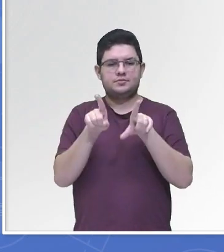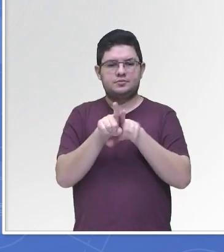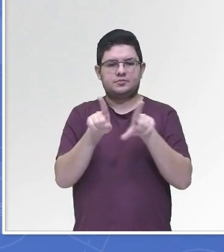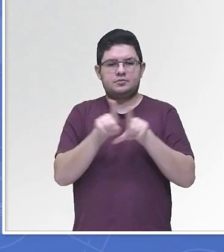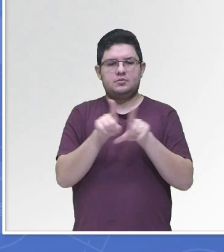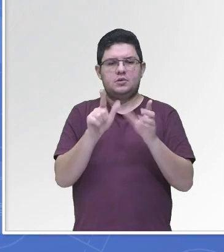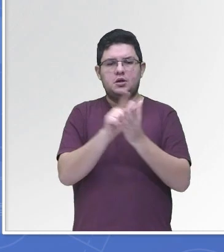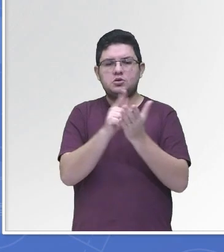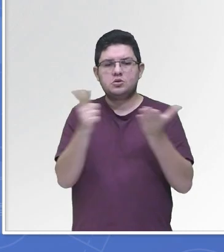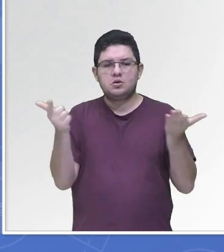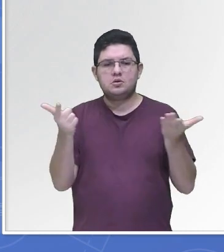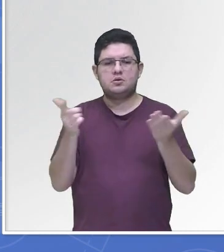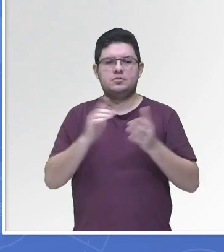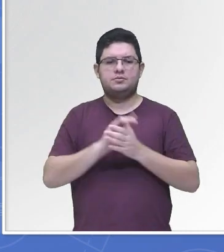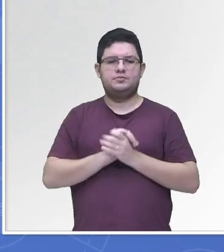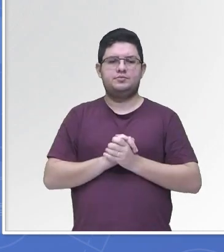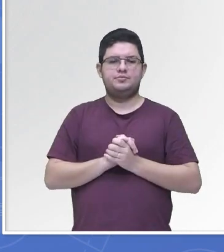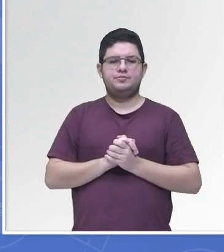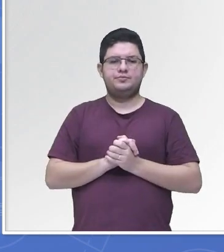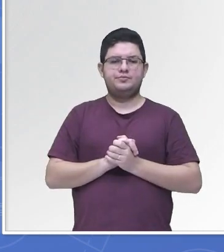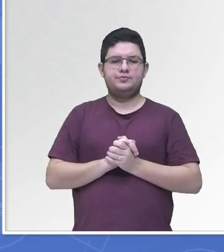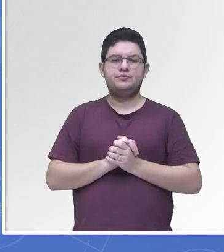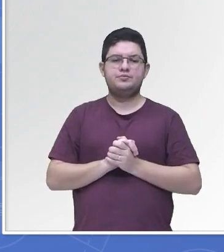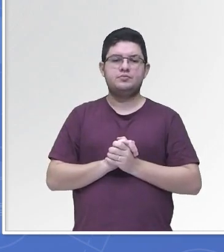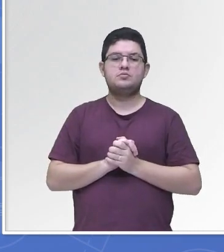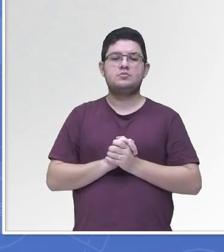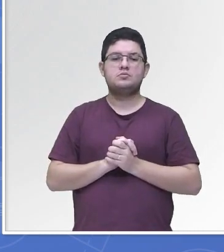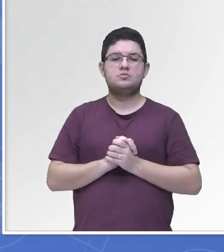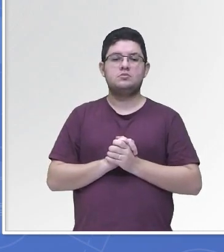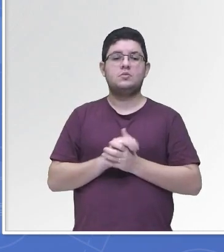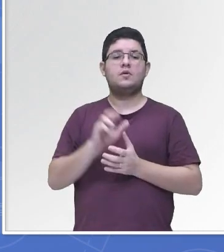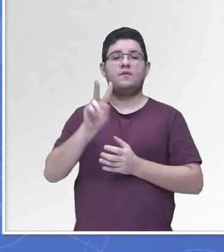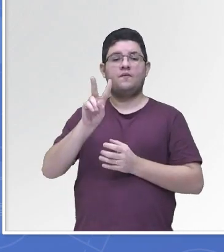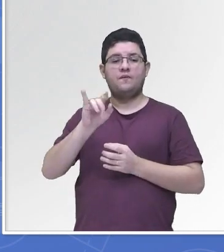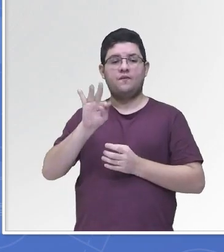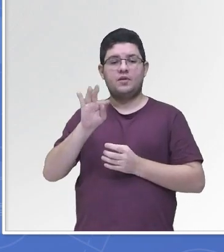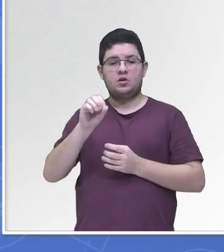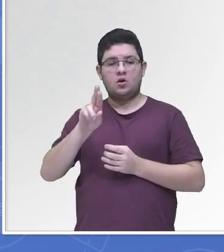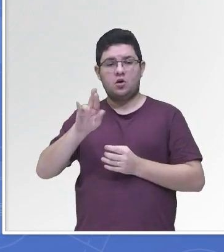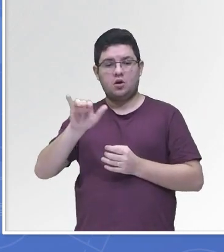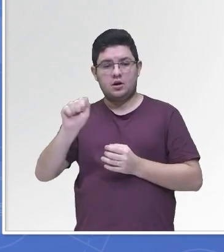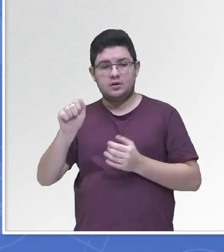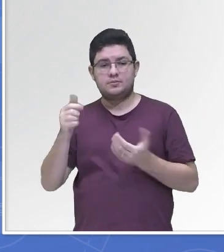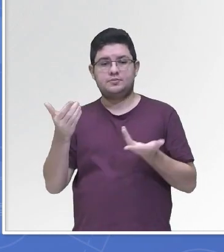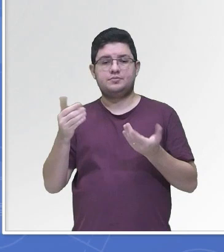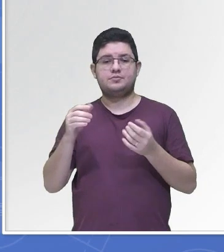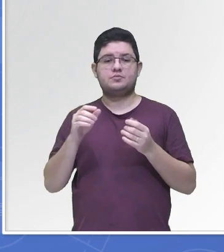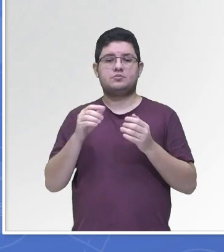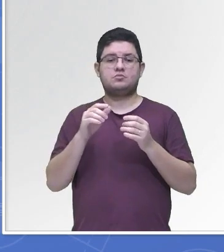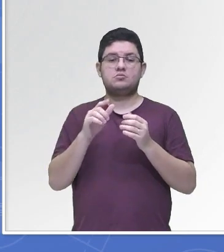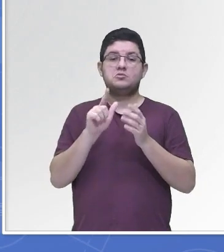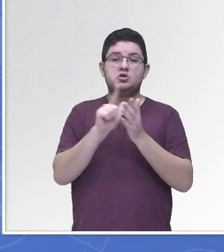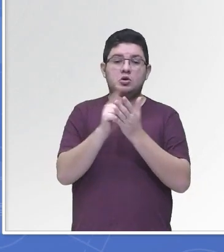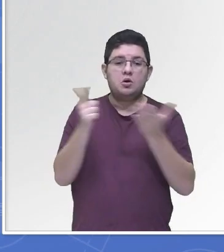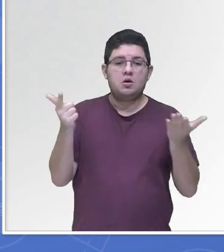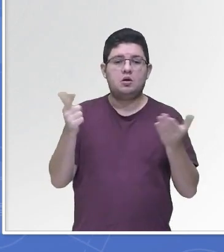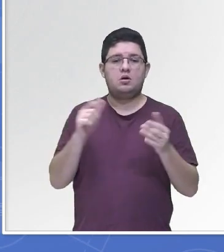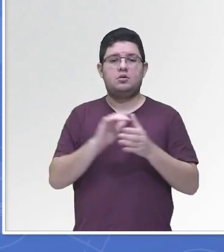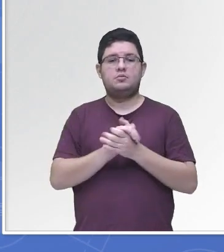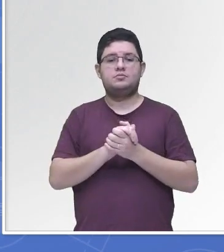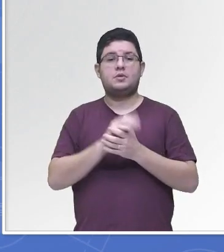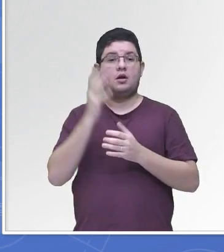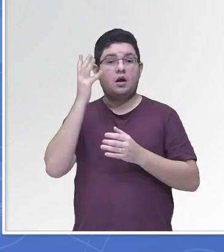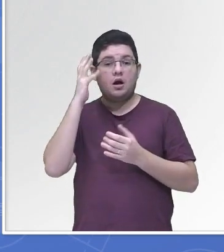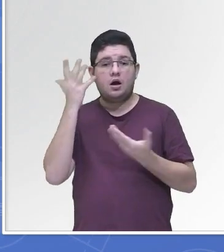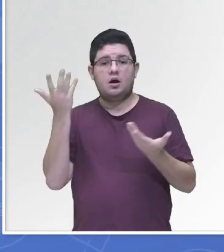de jornais, através de notícias. Vitória falou que a questão 1, através de jornais, rádio, TV